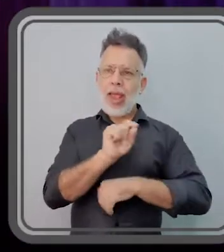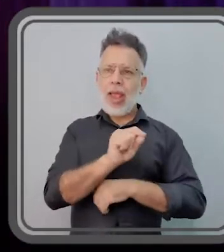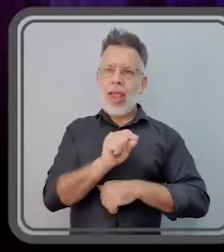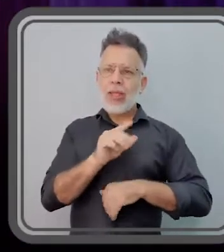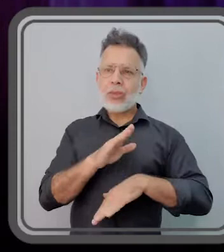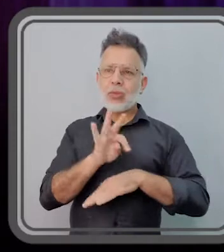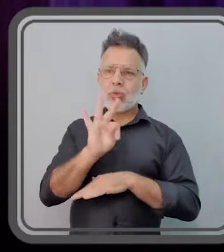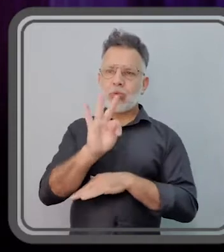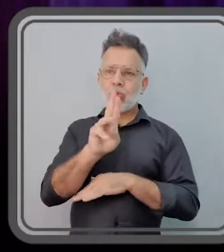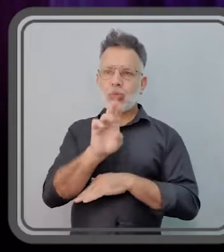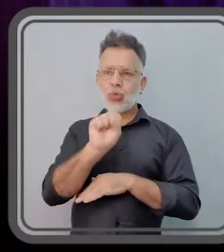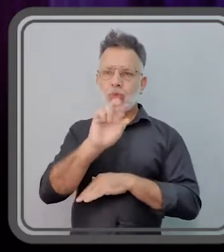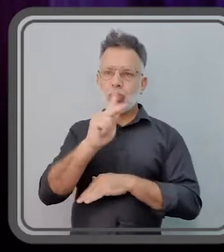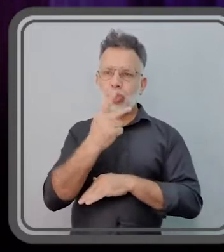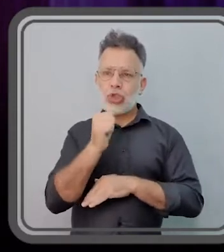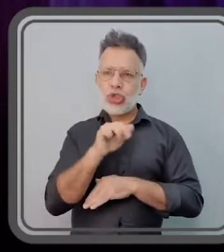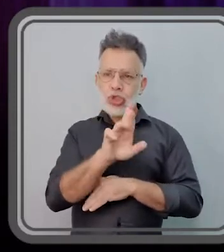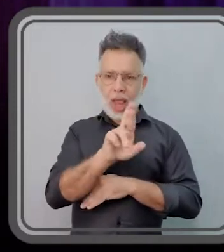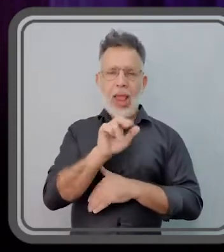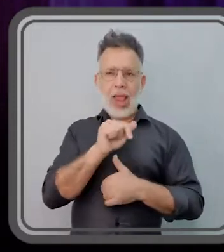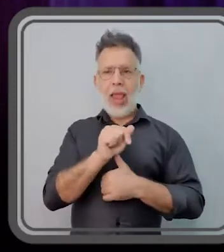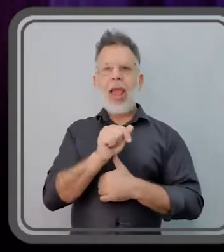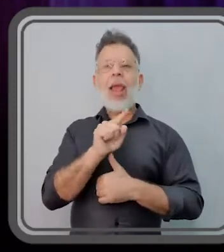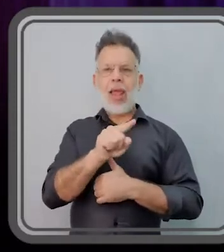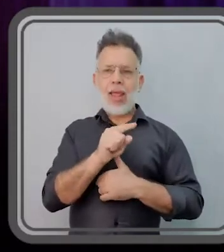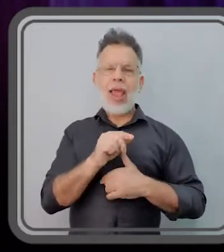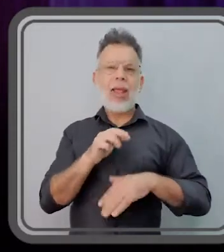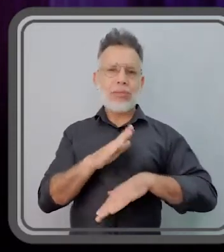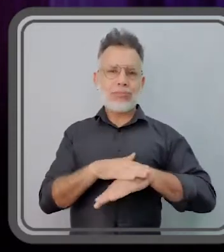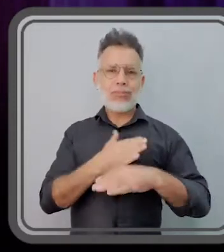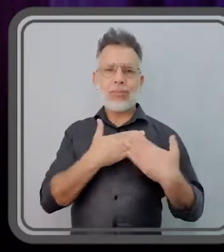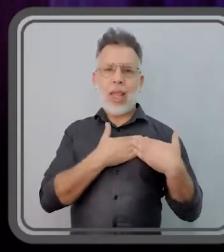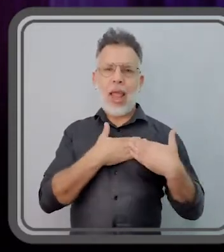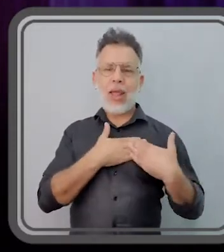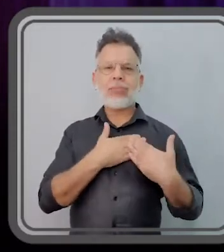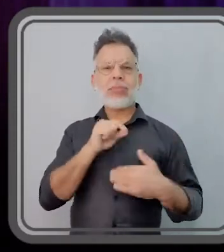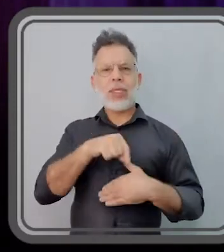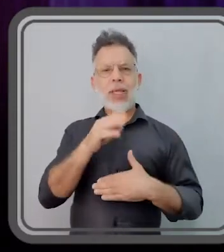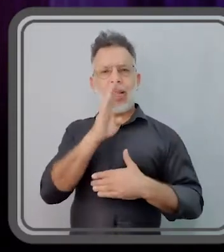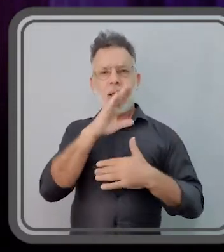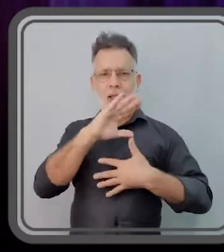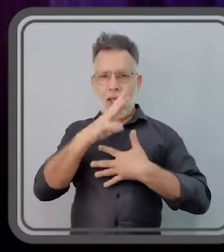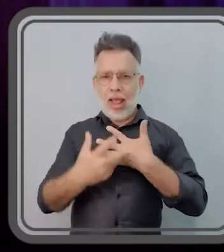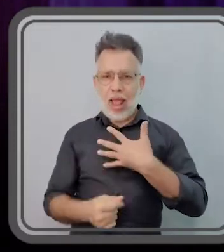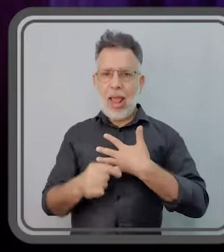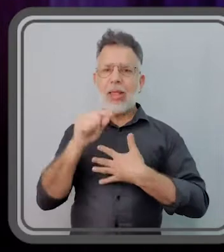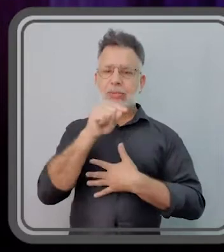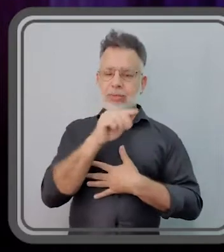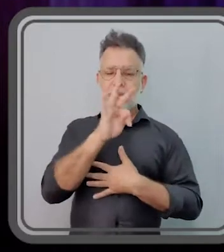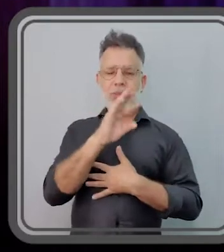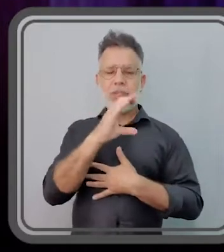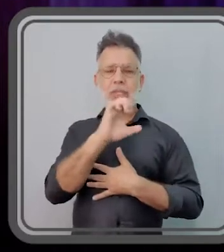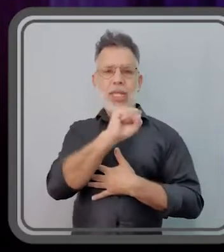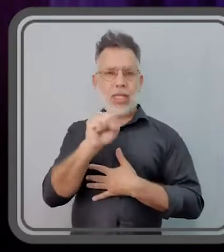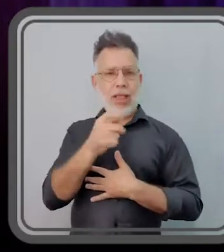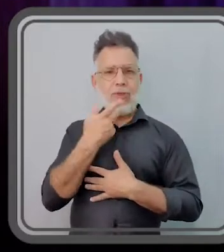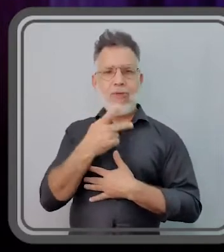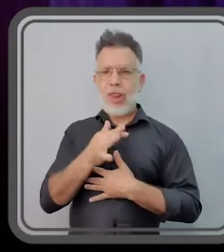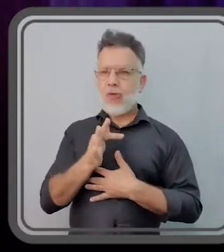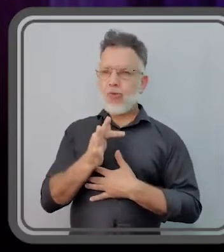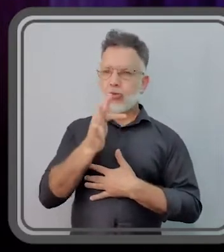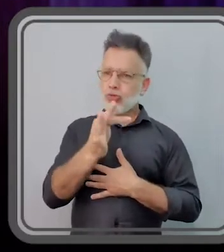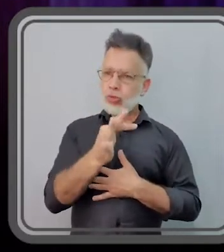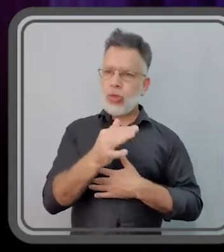Country Head, né? Brasil e BFSI Head América Latina na TCS. A gente vai falar do futuro da